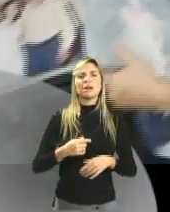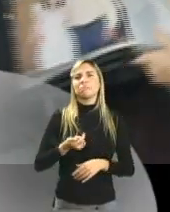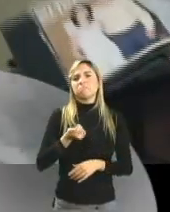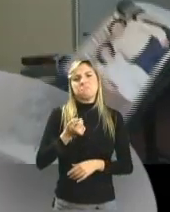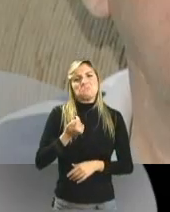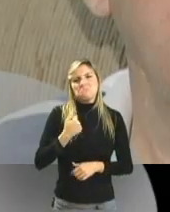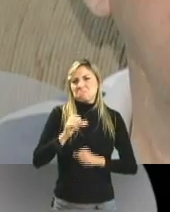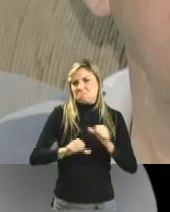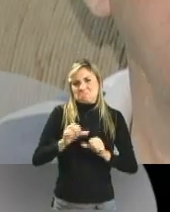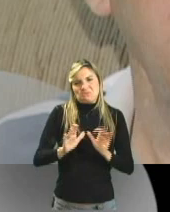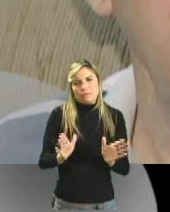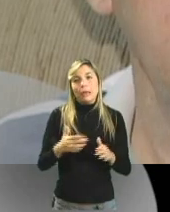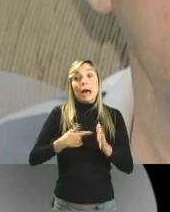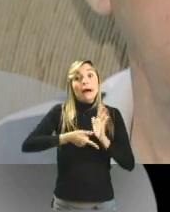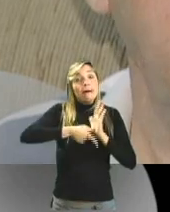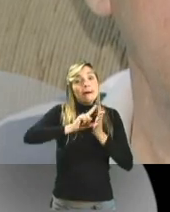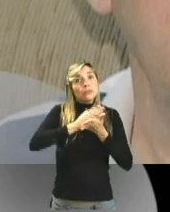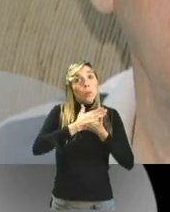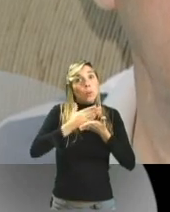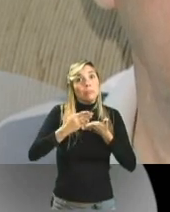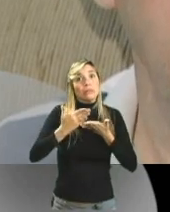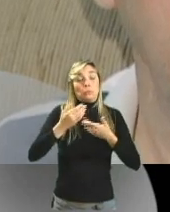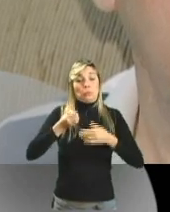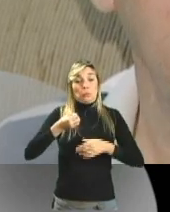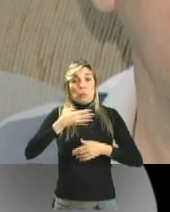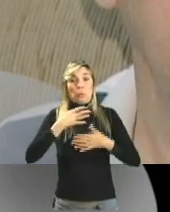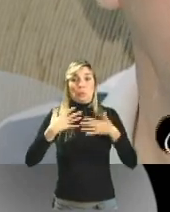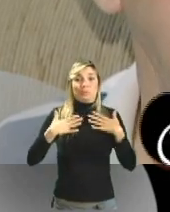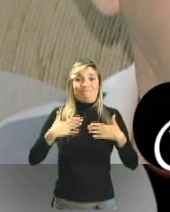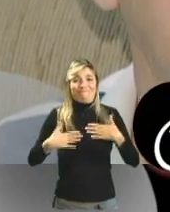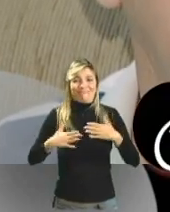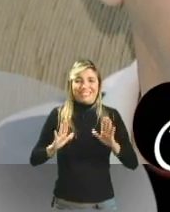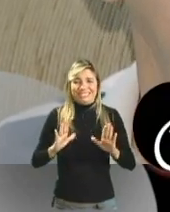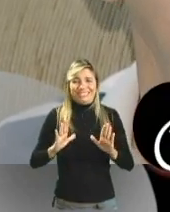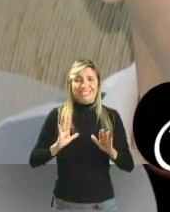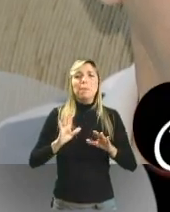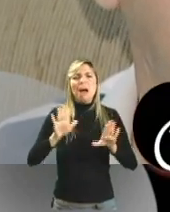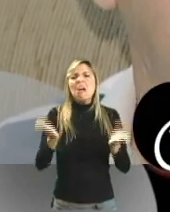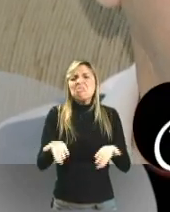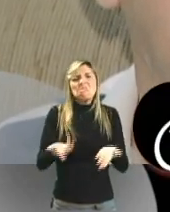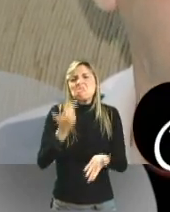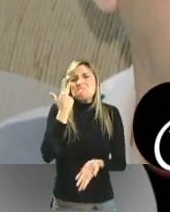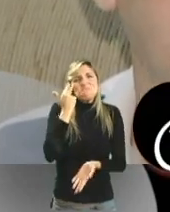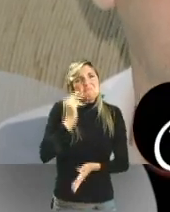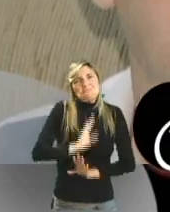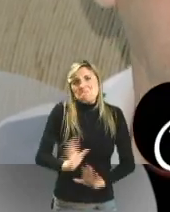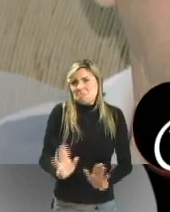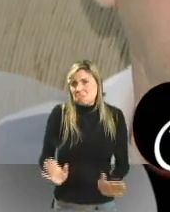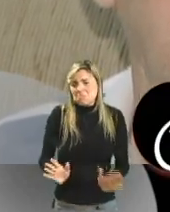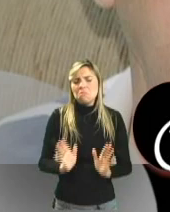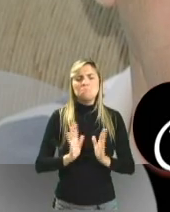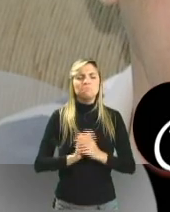Pouca coisa mudou. No início da operação mudou bastante, mas agora voltou ao normal.